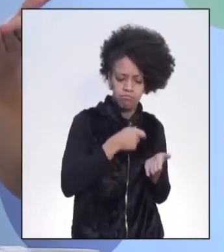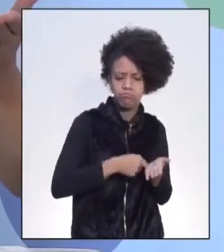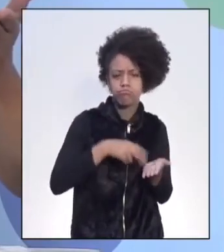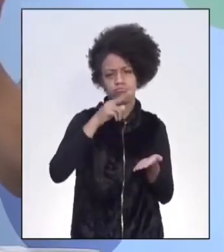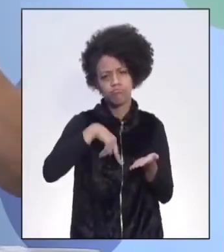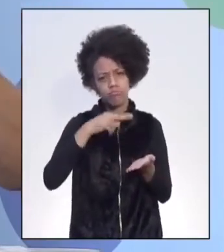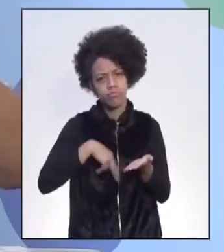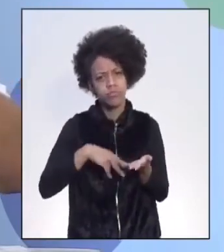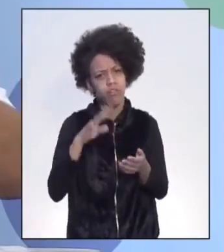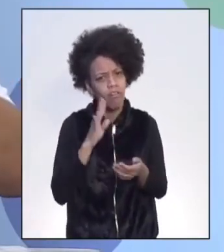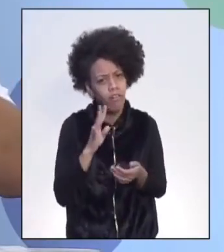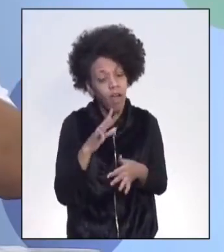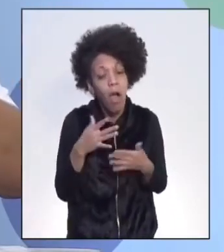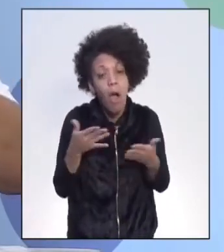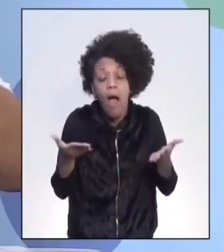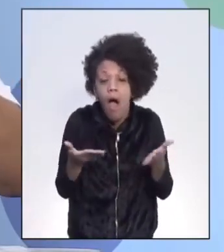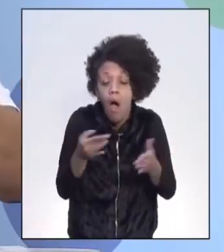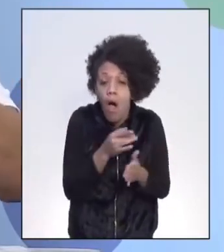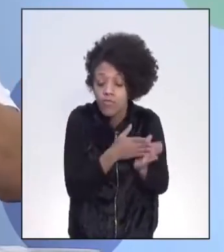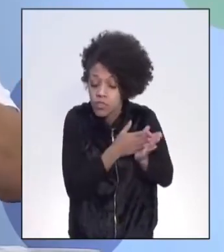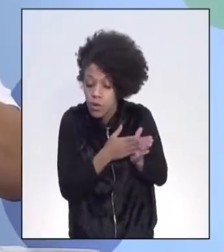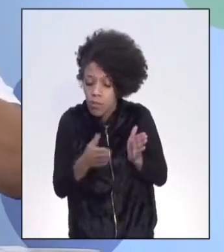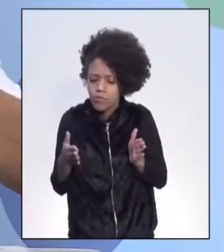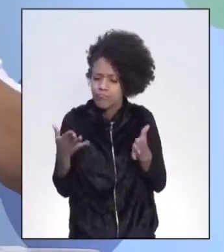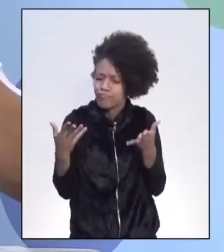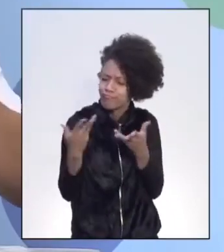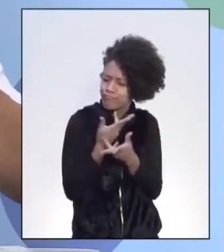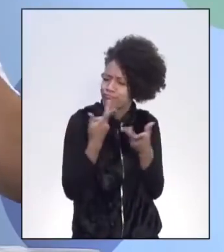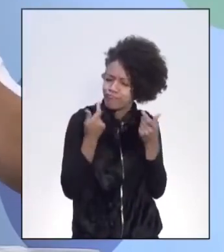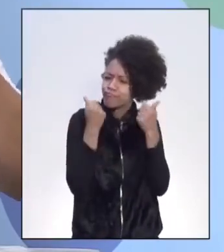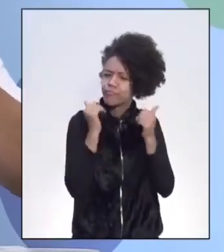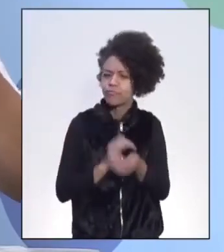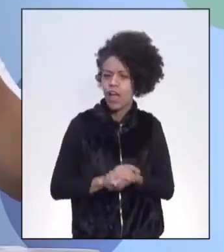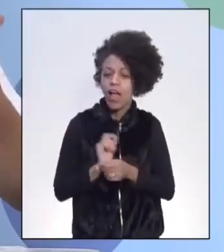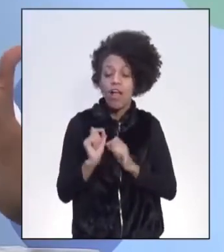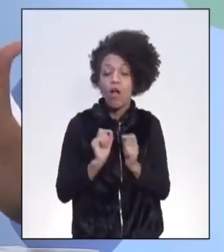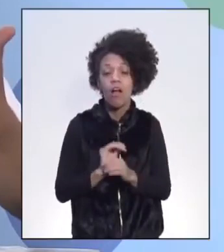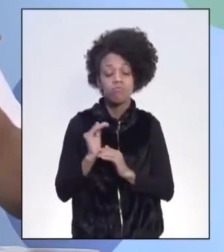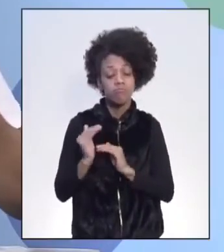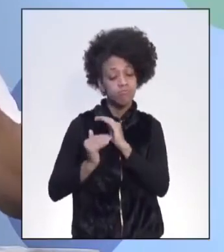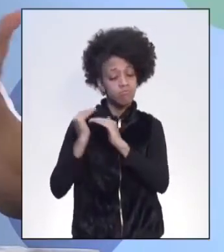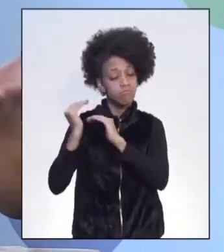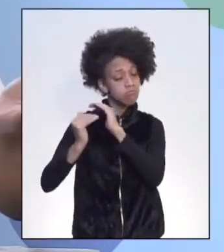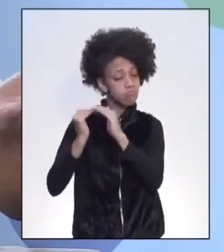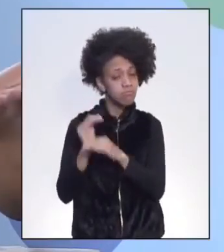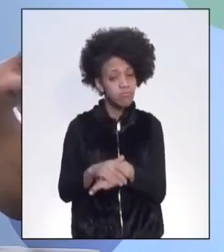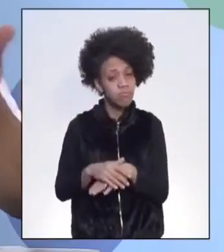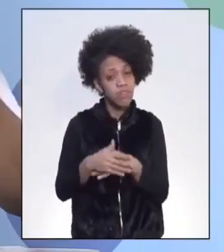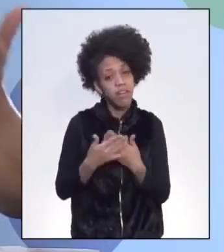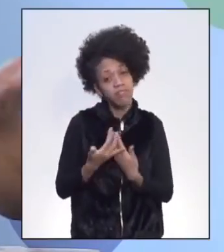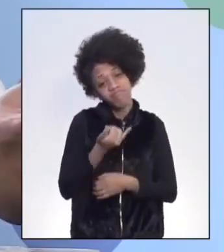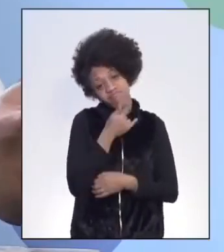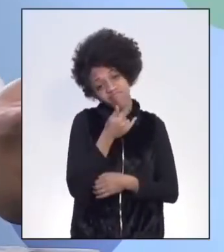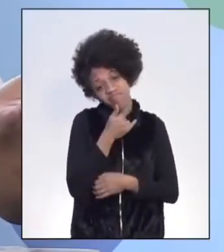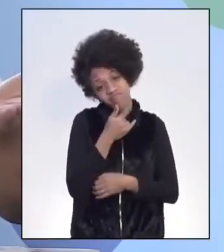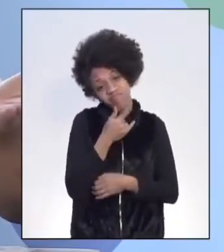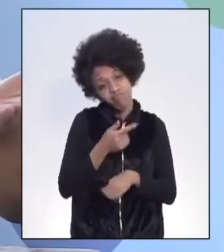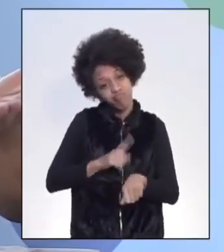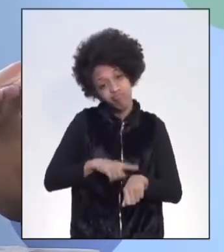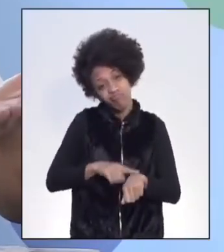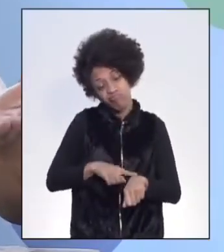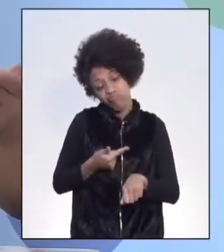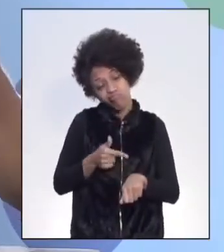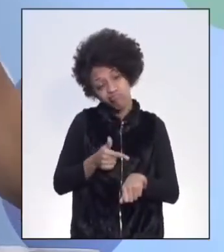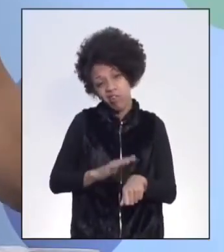super bacana. Agora você está numa fase super bonita, que é de desenvolvimento. E a gente, infelizmente, nem tem todo o tempo aqui de